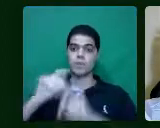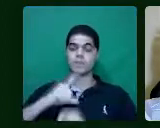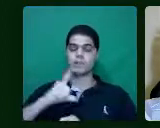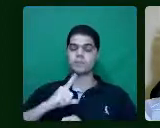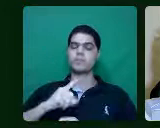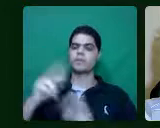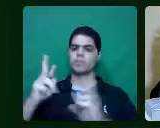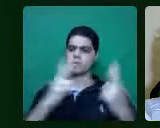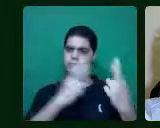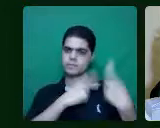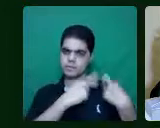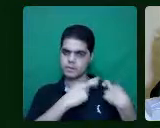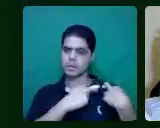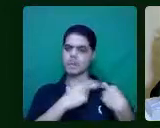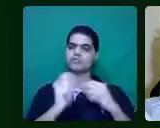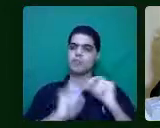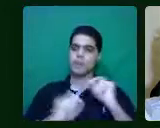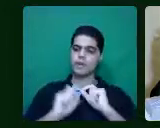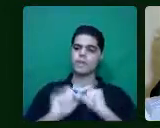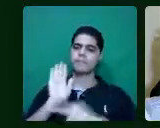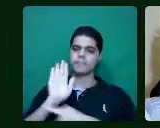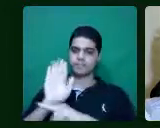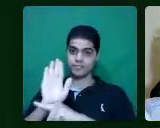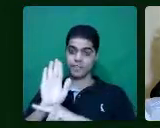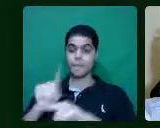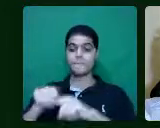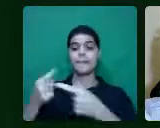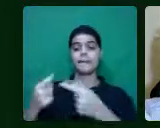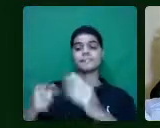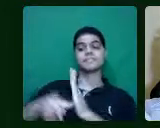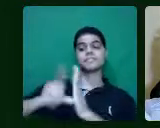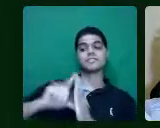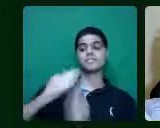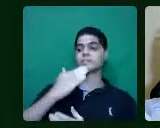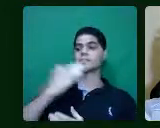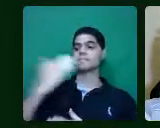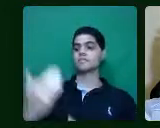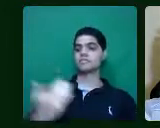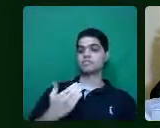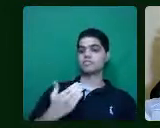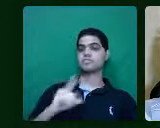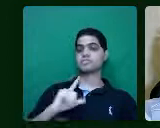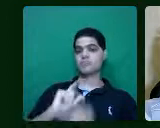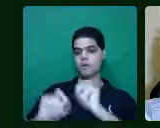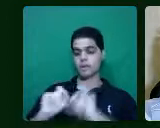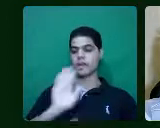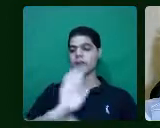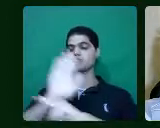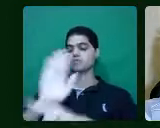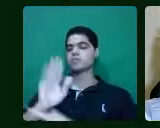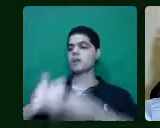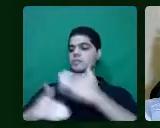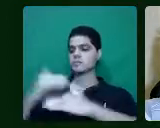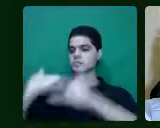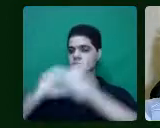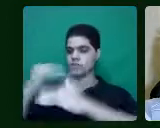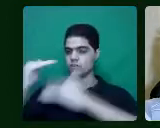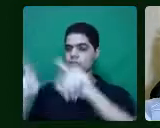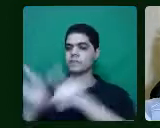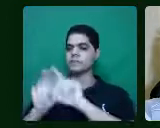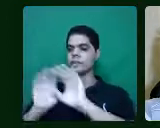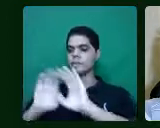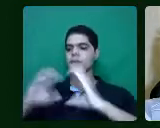de, enfim, ajudar quando forem solicitados, mas os mentores também têm um papel de ajudar no desenvolvimento das atividades que eles vão ter